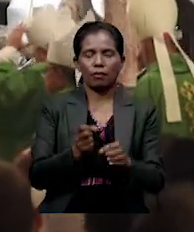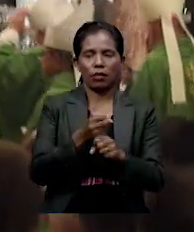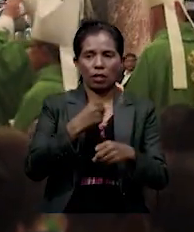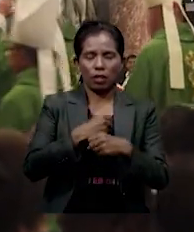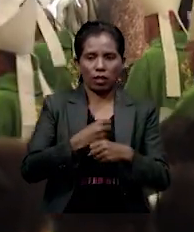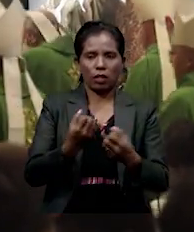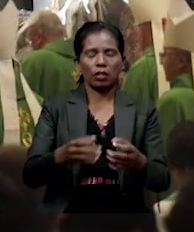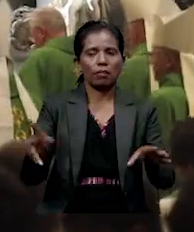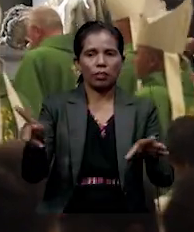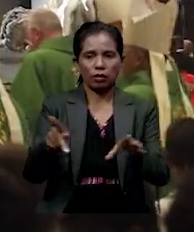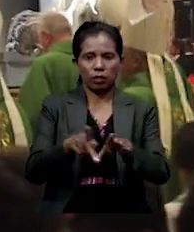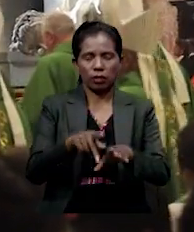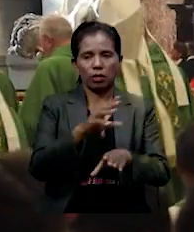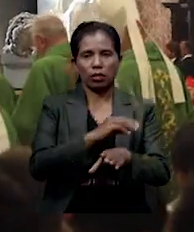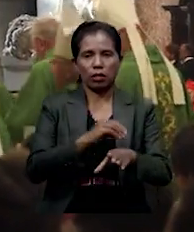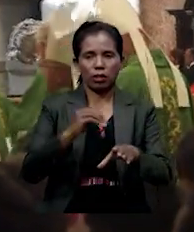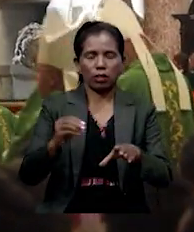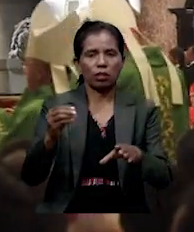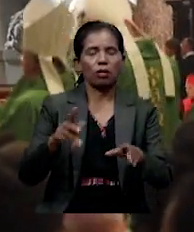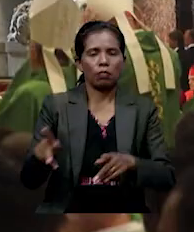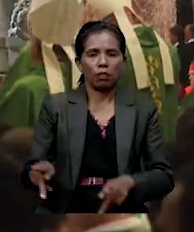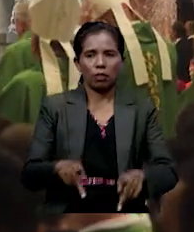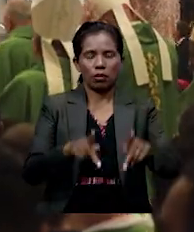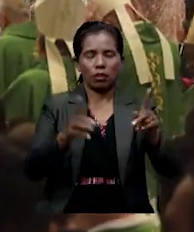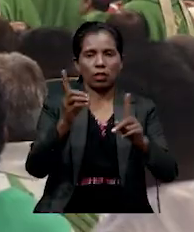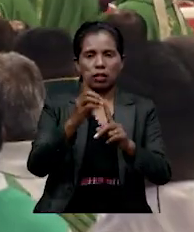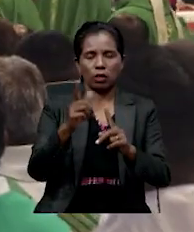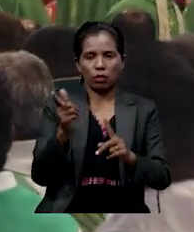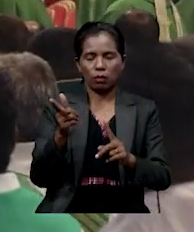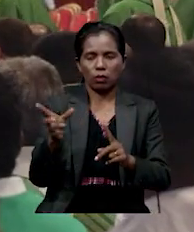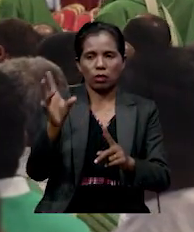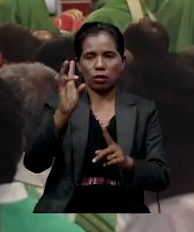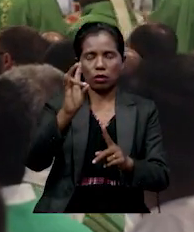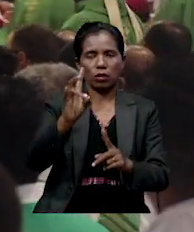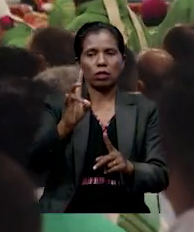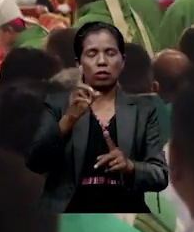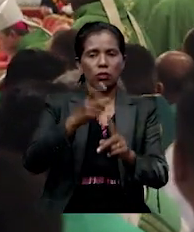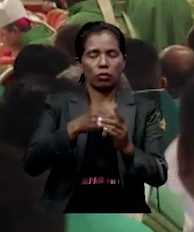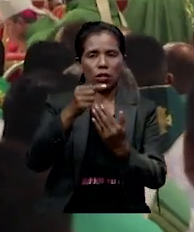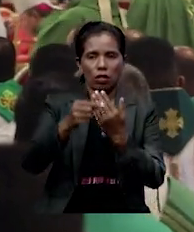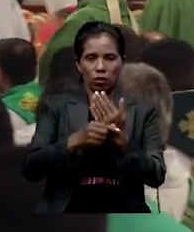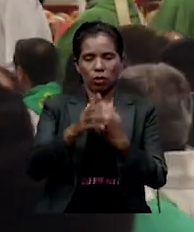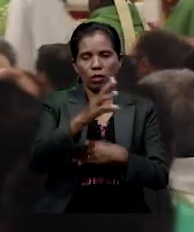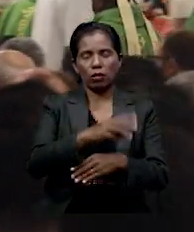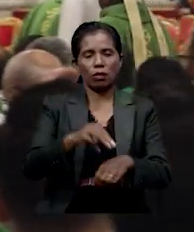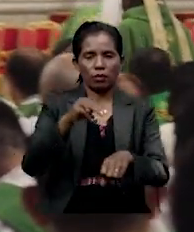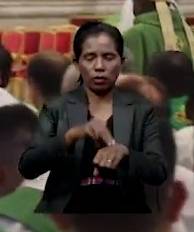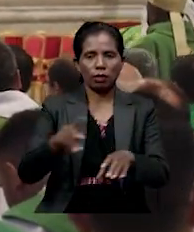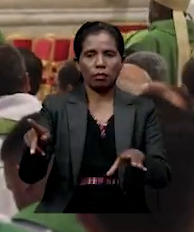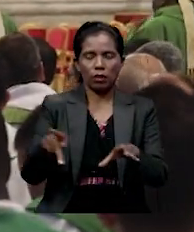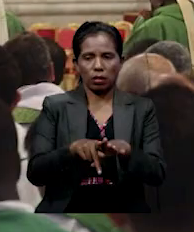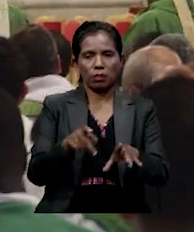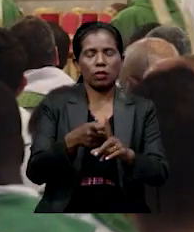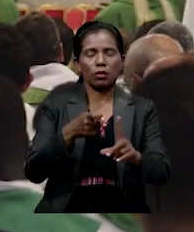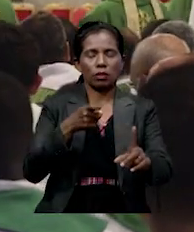Cardeal Sira participa com o consistório ordinário público e a Loron Ruanolo Recenhito Fulano Agosto Libá, no Missa Ne participa direita